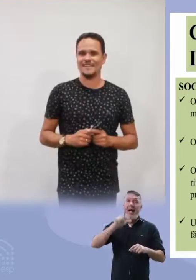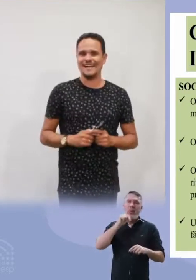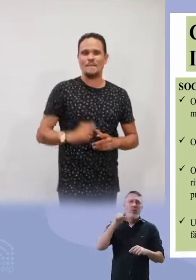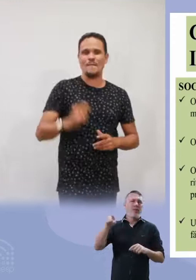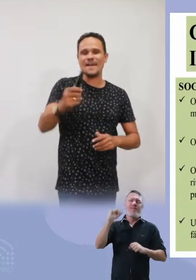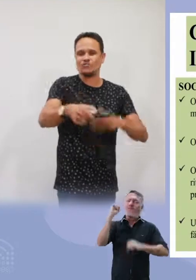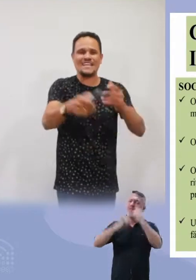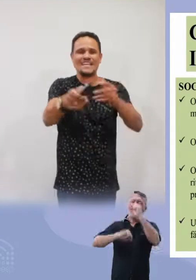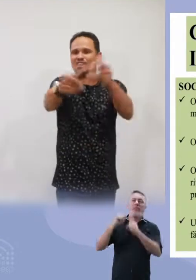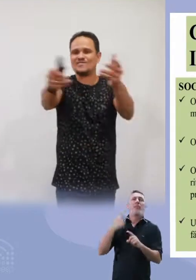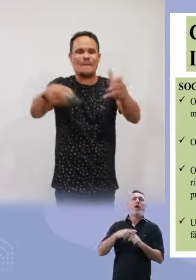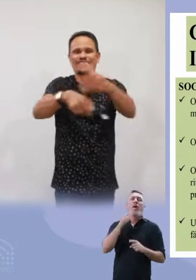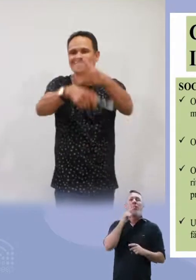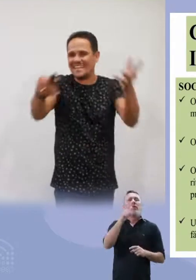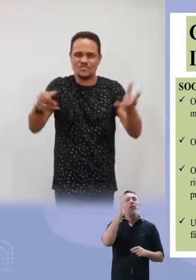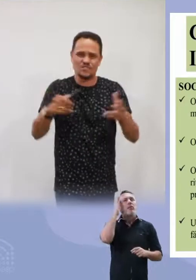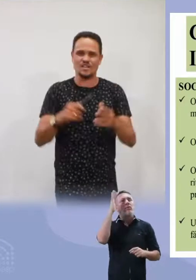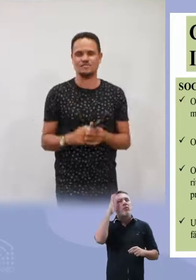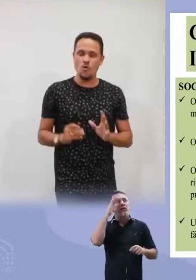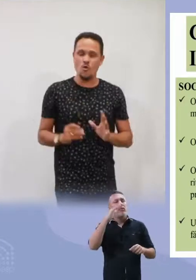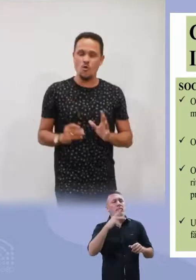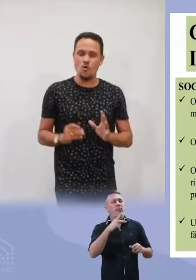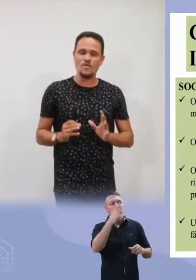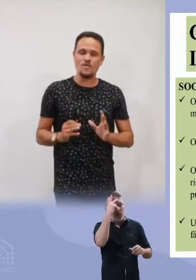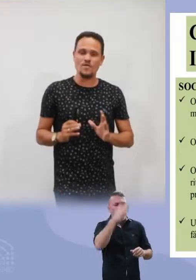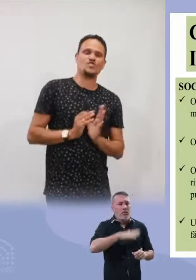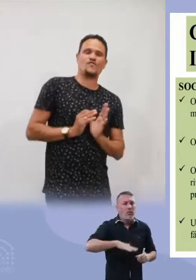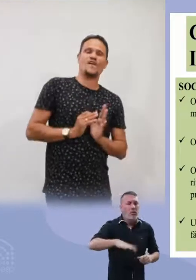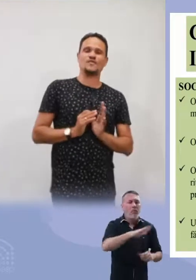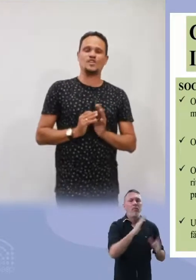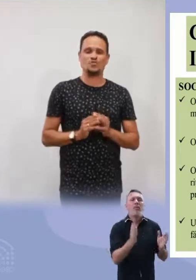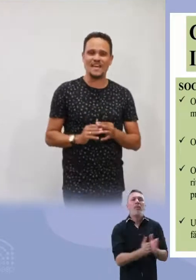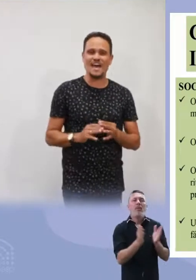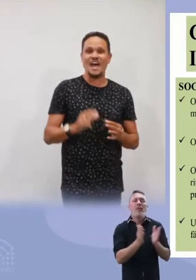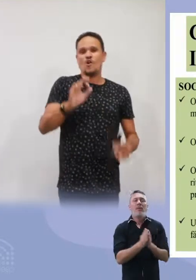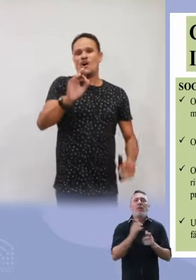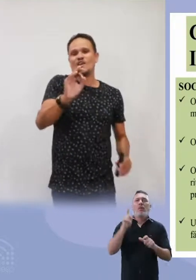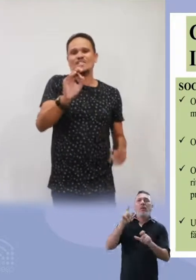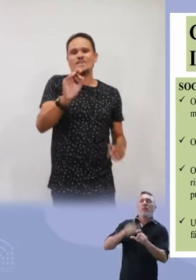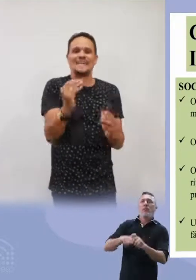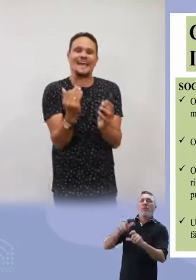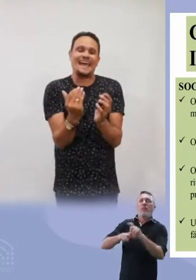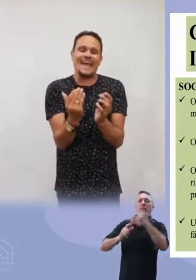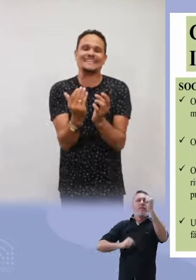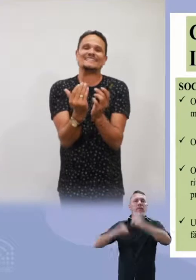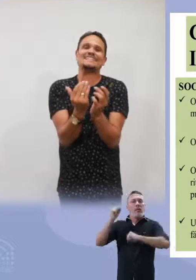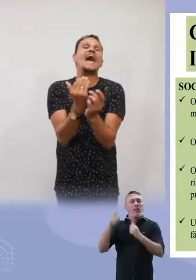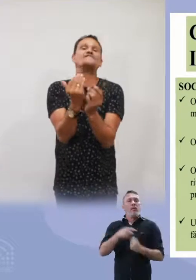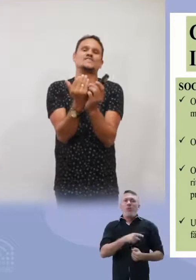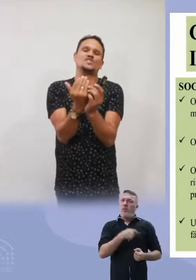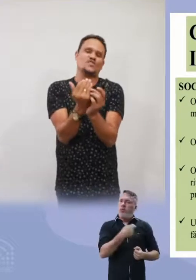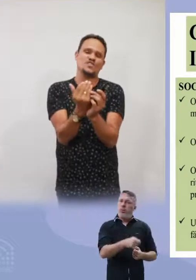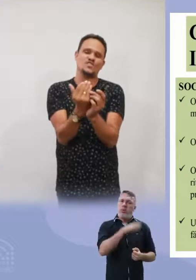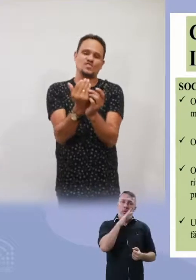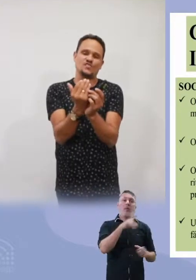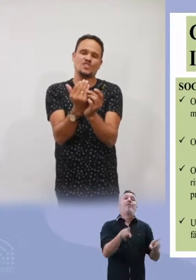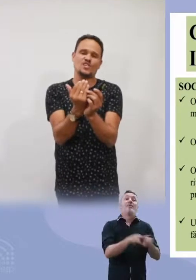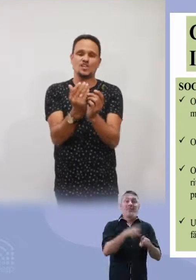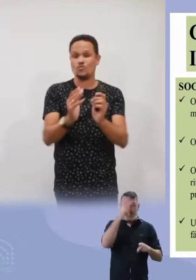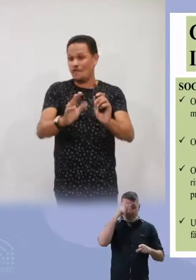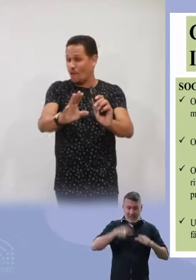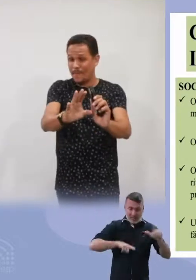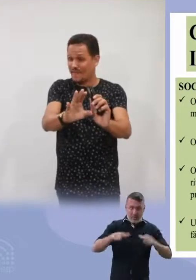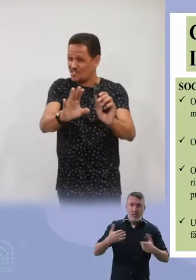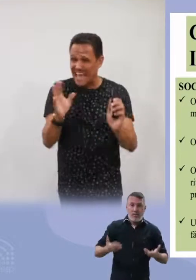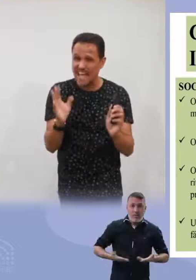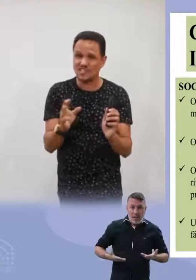sobre-humanas, trabalhando. Não tem direito trabalhista, tem nada disso não. Por que eu estou te falando isso? Porque a nossa matéria ela deve ser dividida